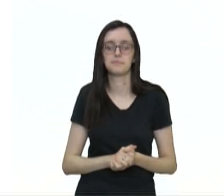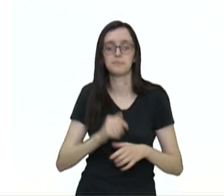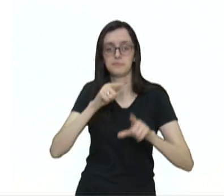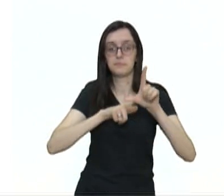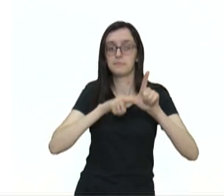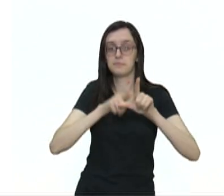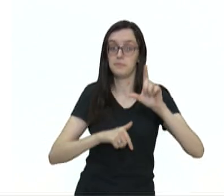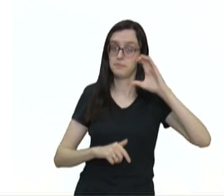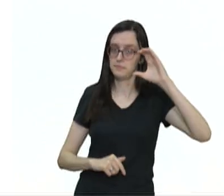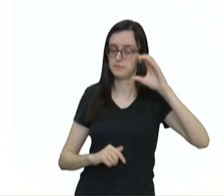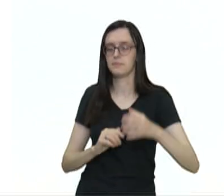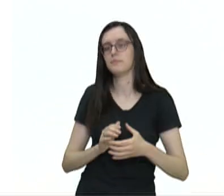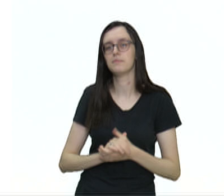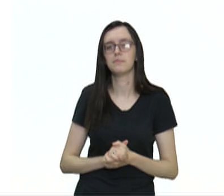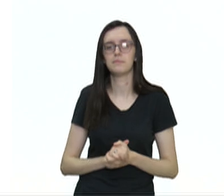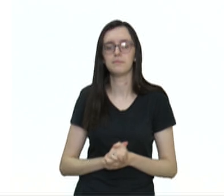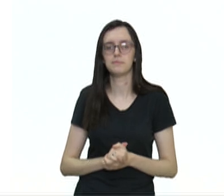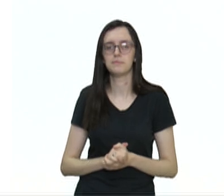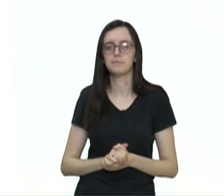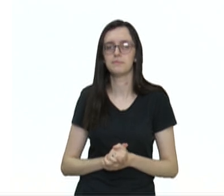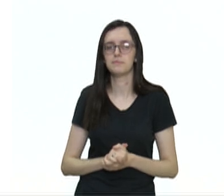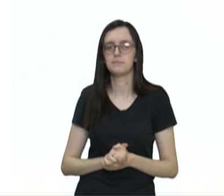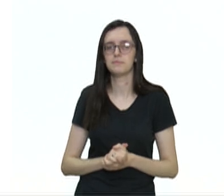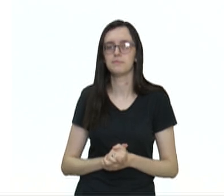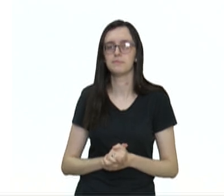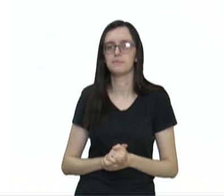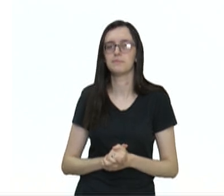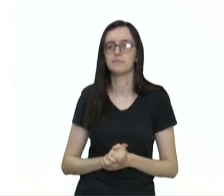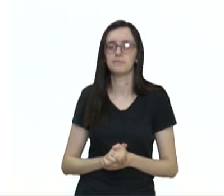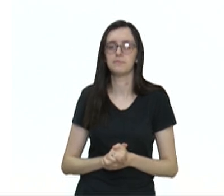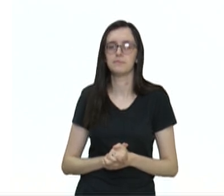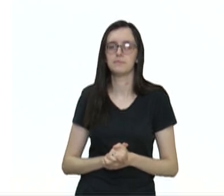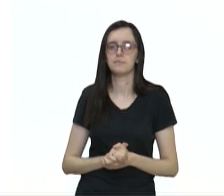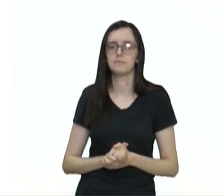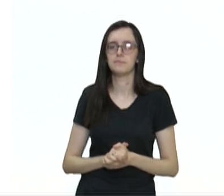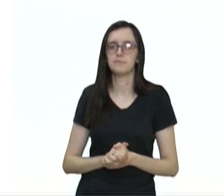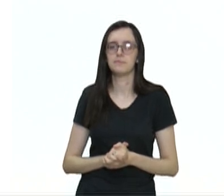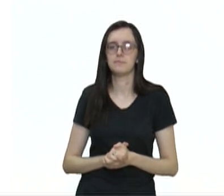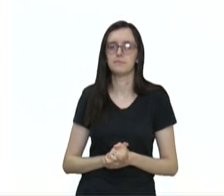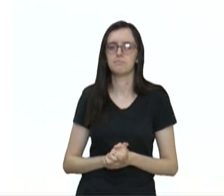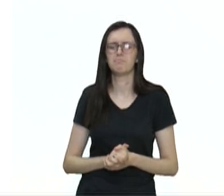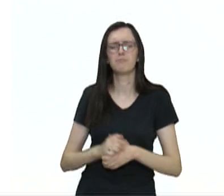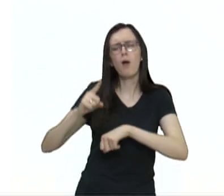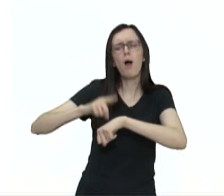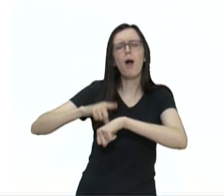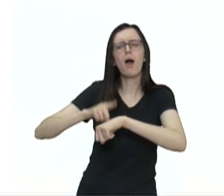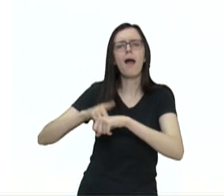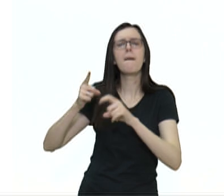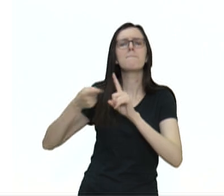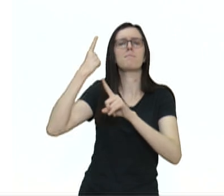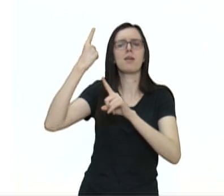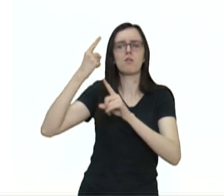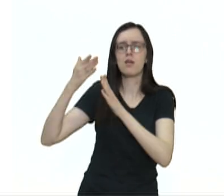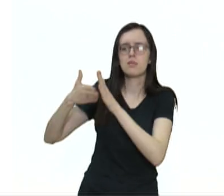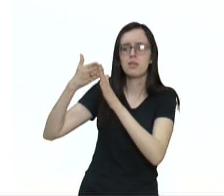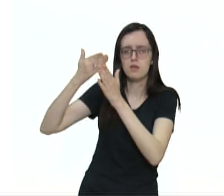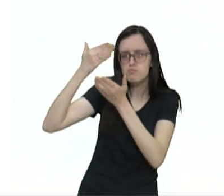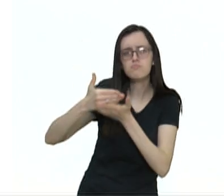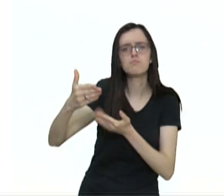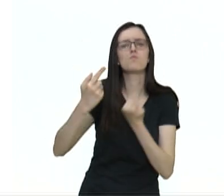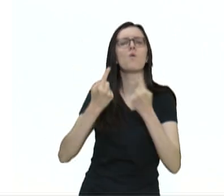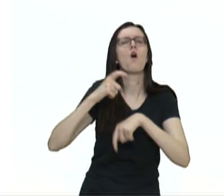Letra C. What time does the first train leave? Que horas que o primeiro trem sai? Qual é o horário